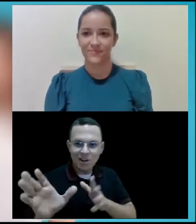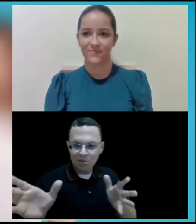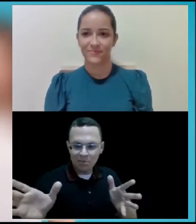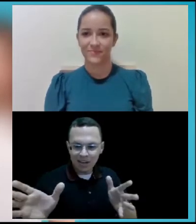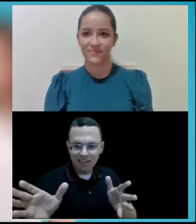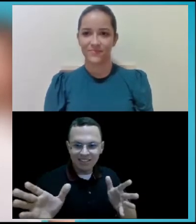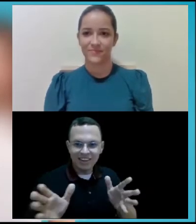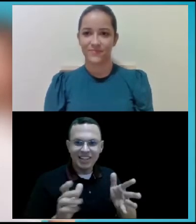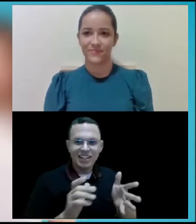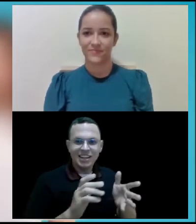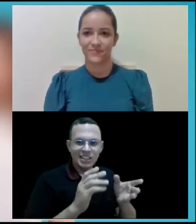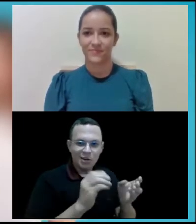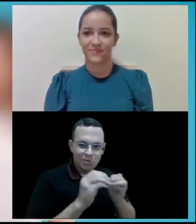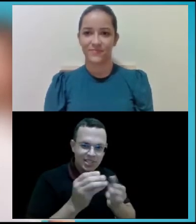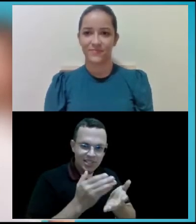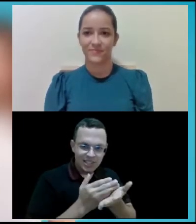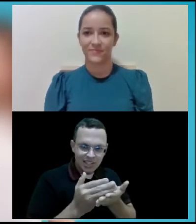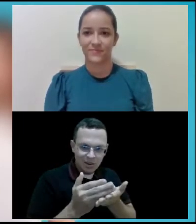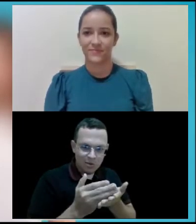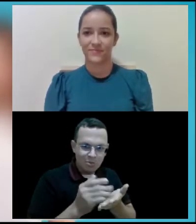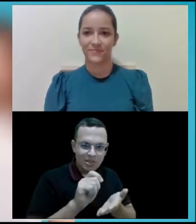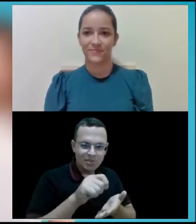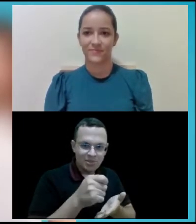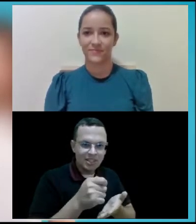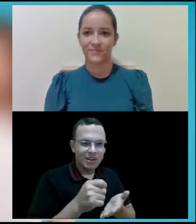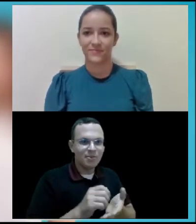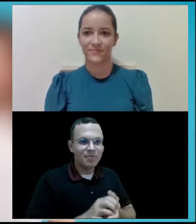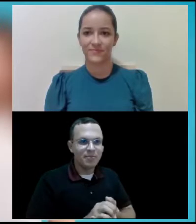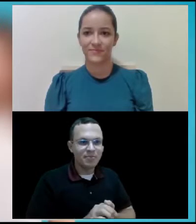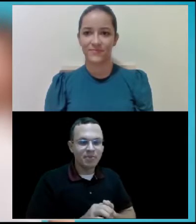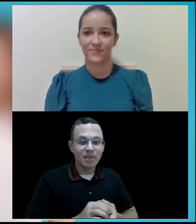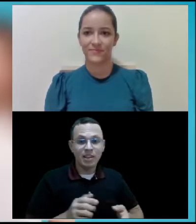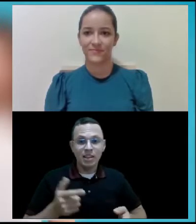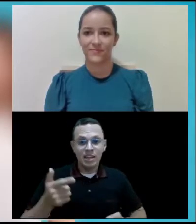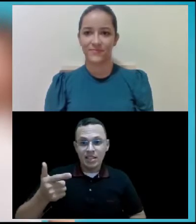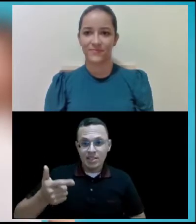português de alguma palavra. É como inicia o começo do sinal.